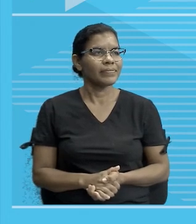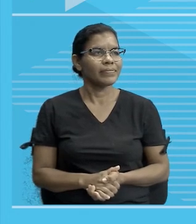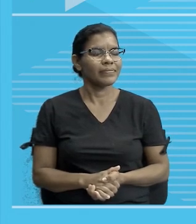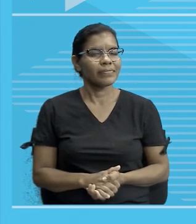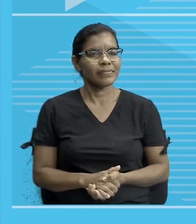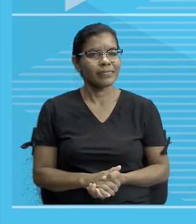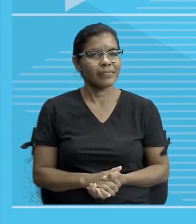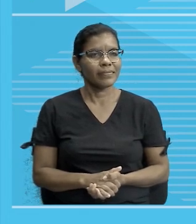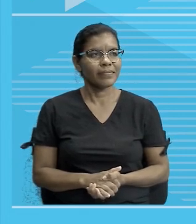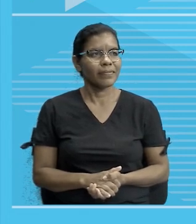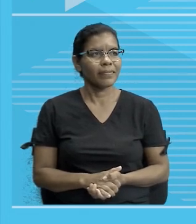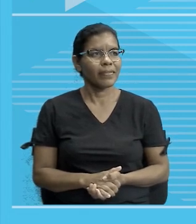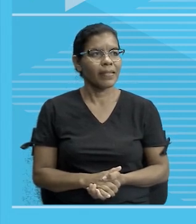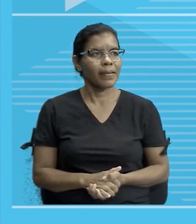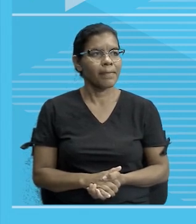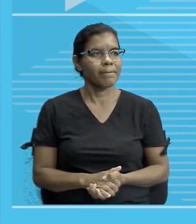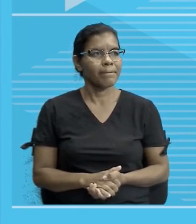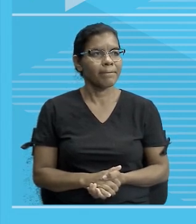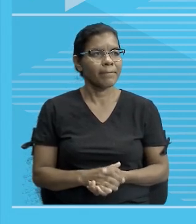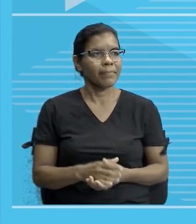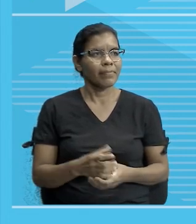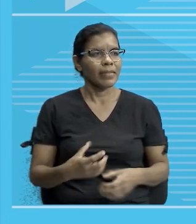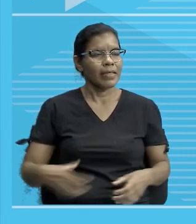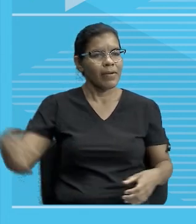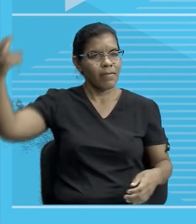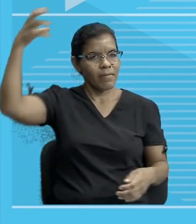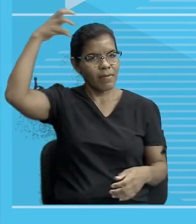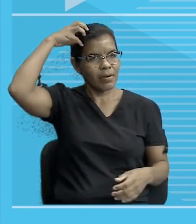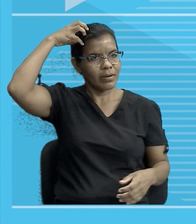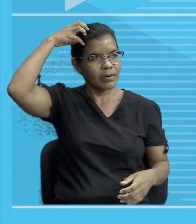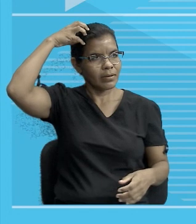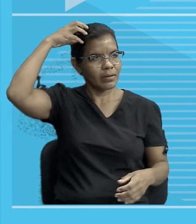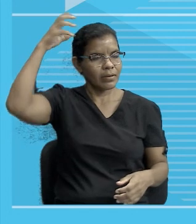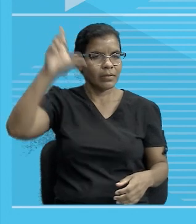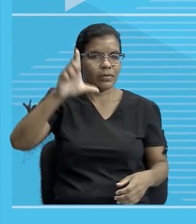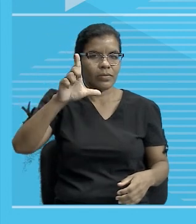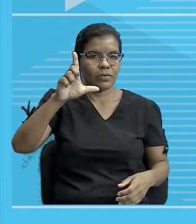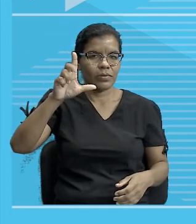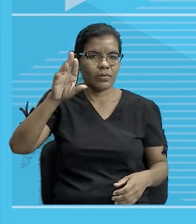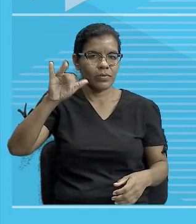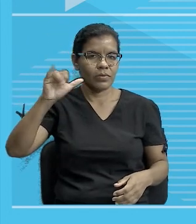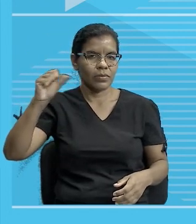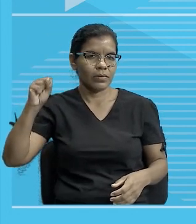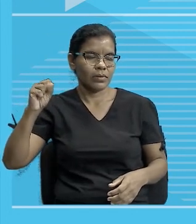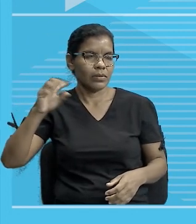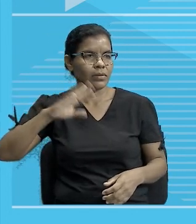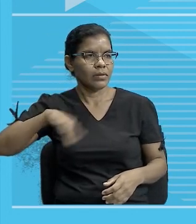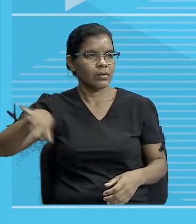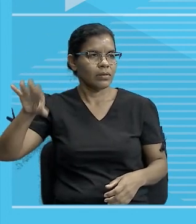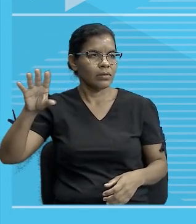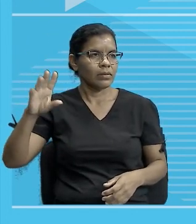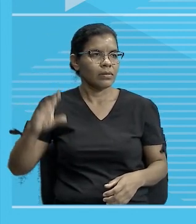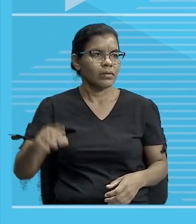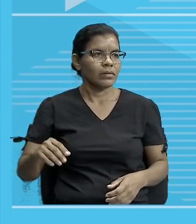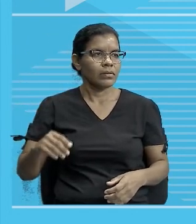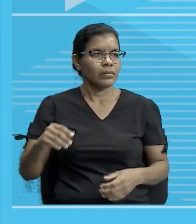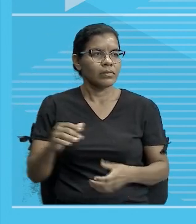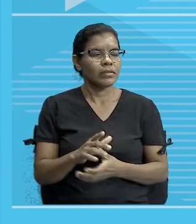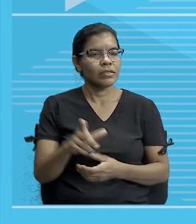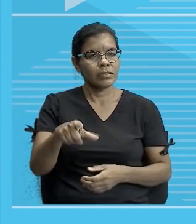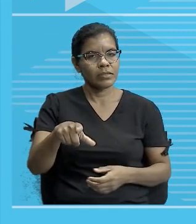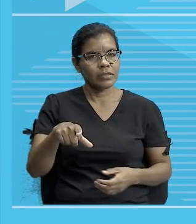Vou passar aqui devagarinho. Aí é o rei era Luís XVI. Tio, corrige bem aí, ó.